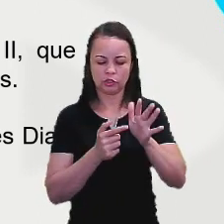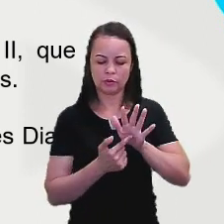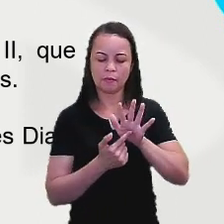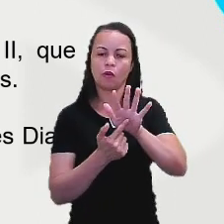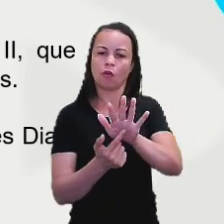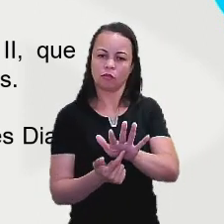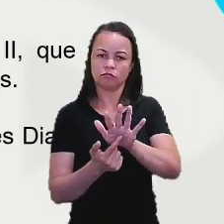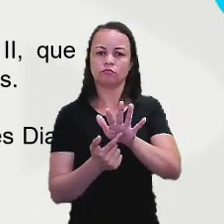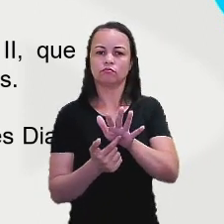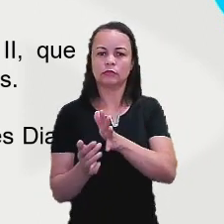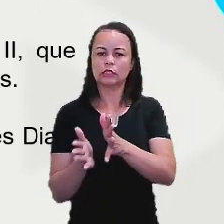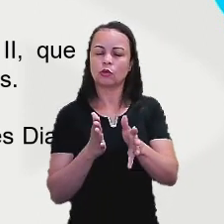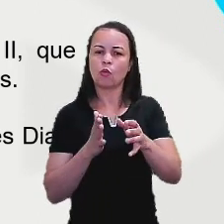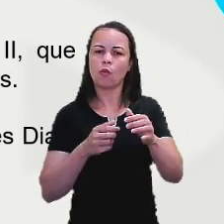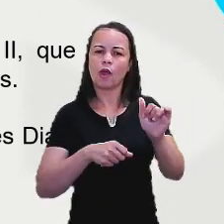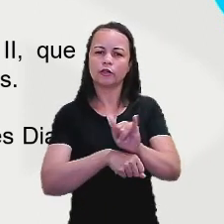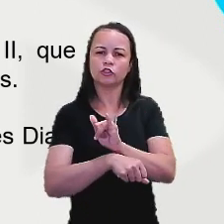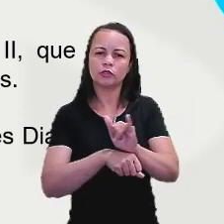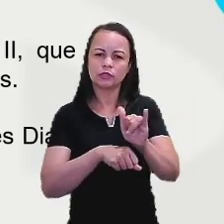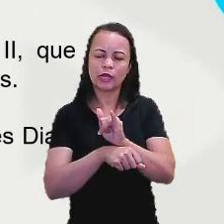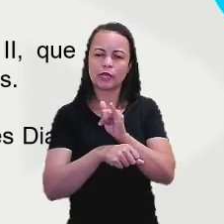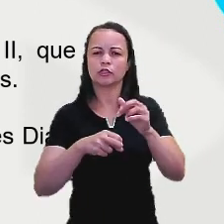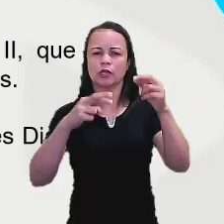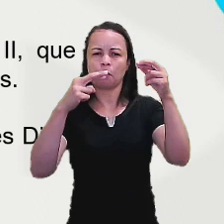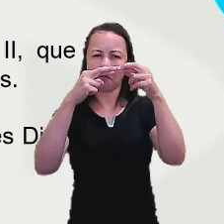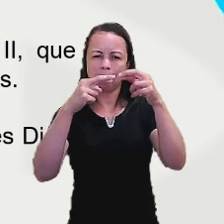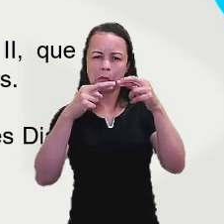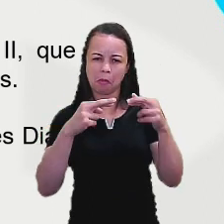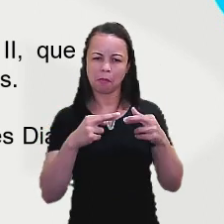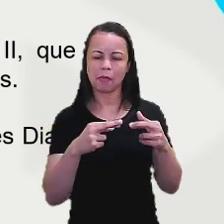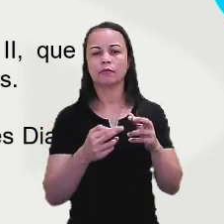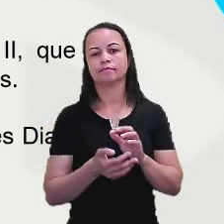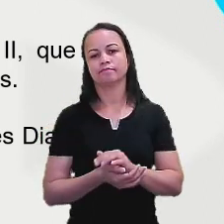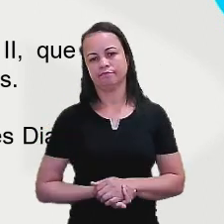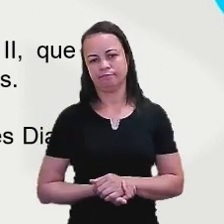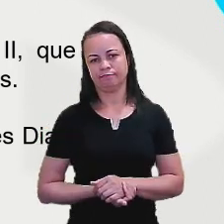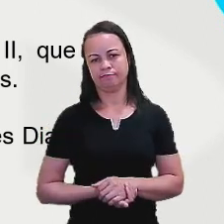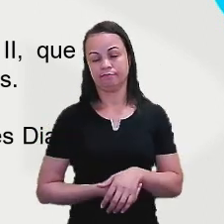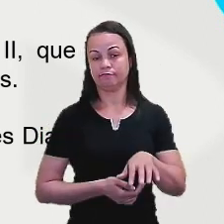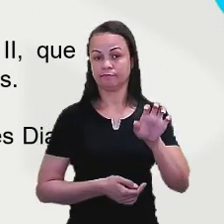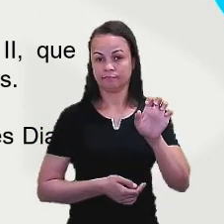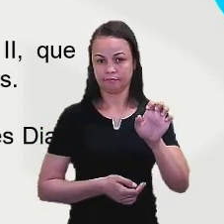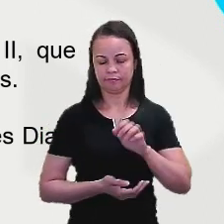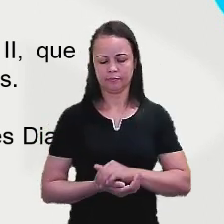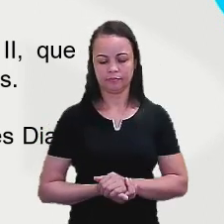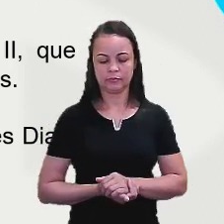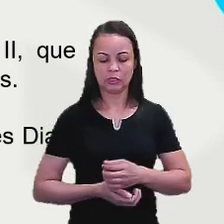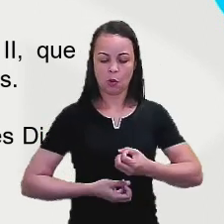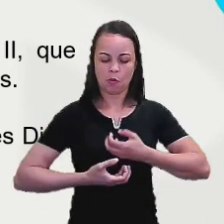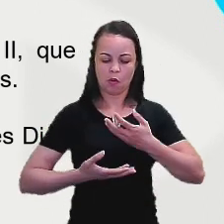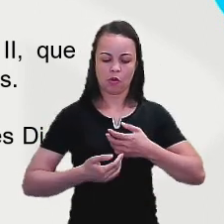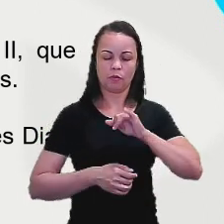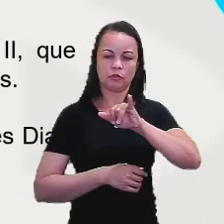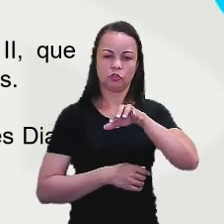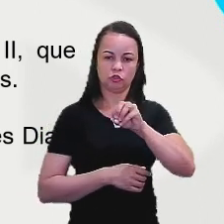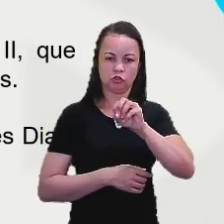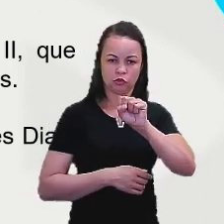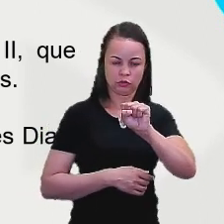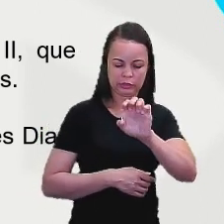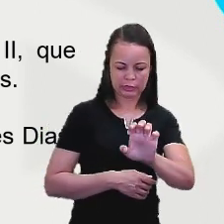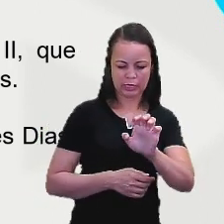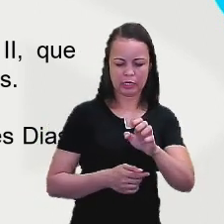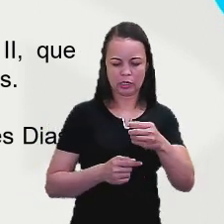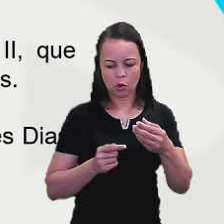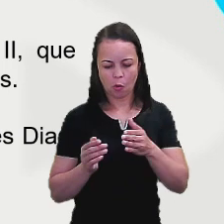texto com uma estratégia de rimas. E letra E. O poema de José Paulo Paes, em oposição